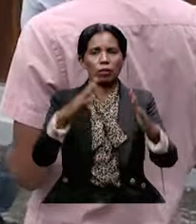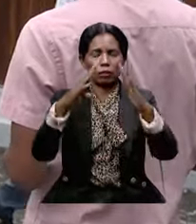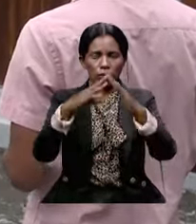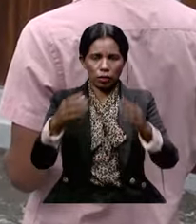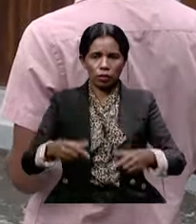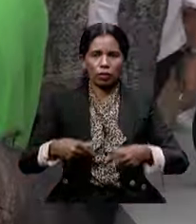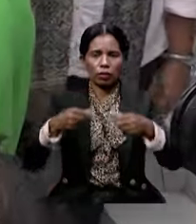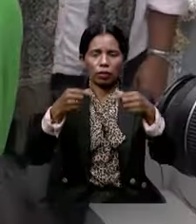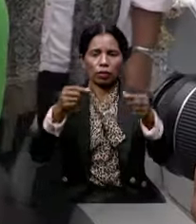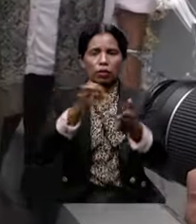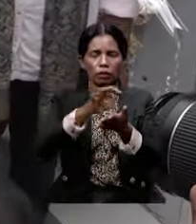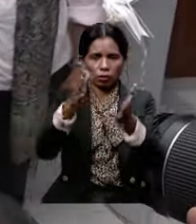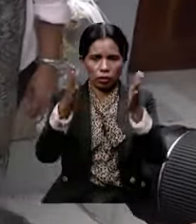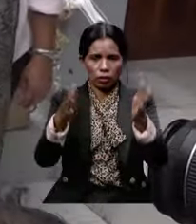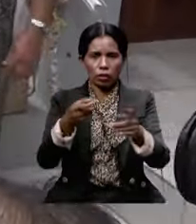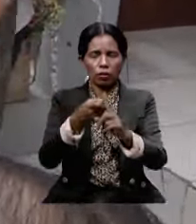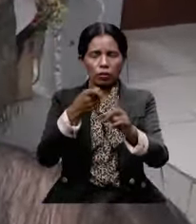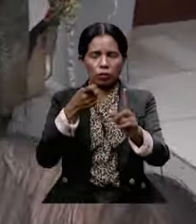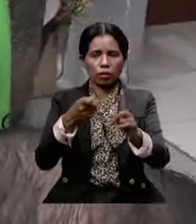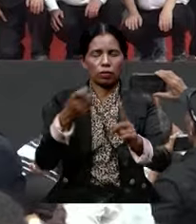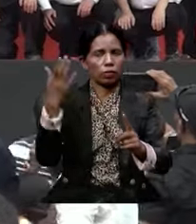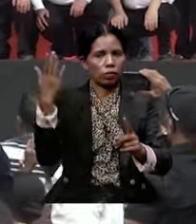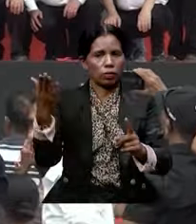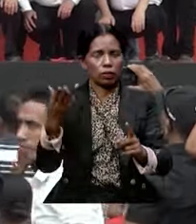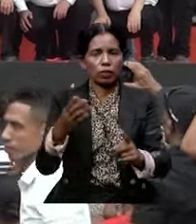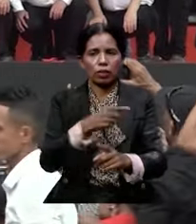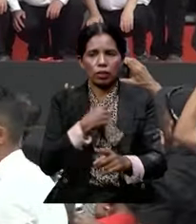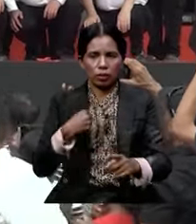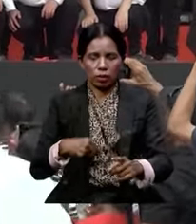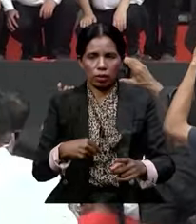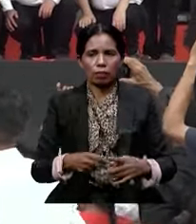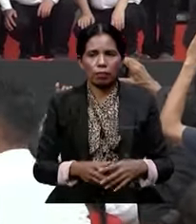oferece para formador Sira, o província Hunan. Marito da Costa, GMN.